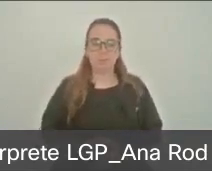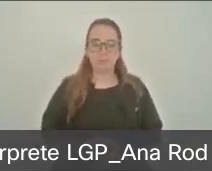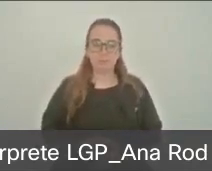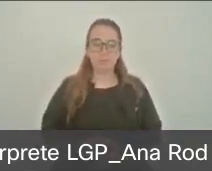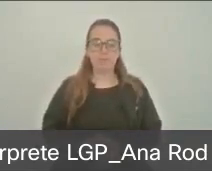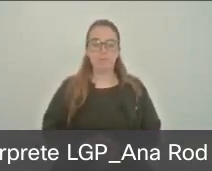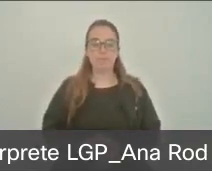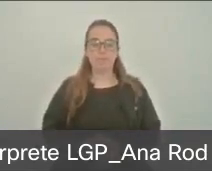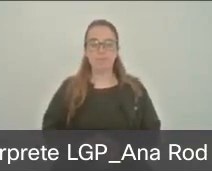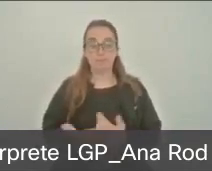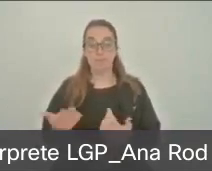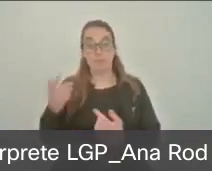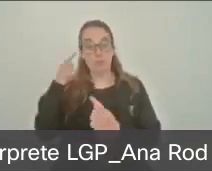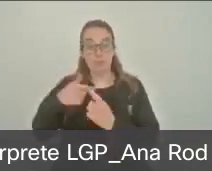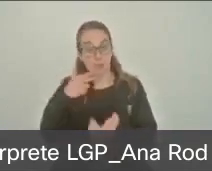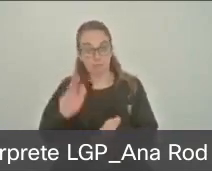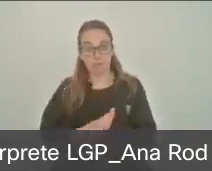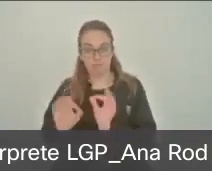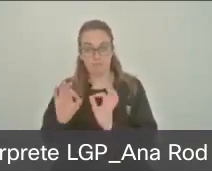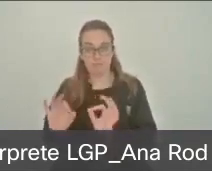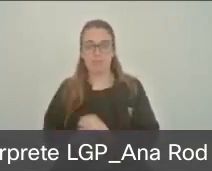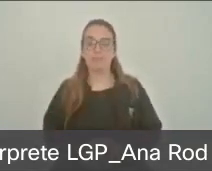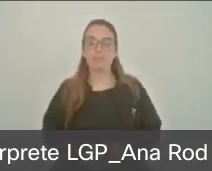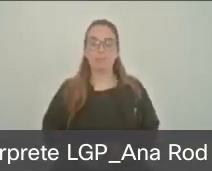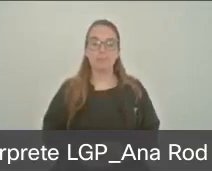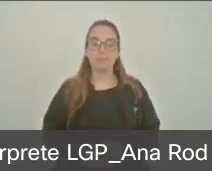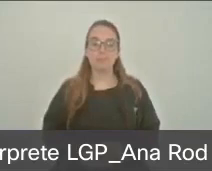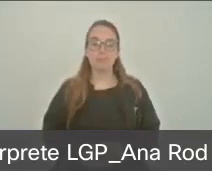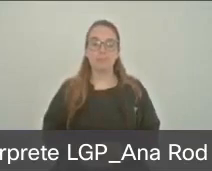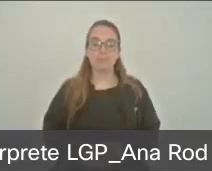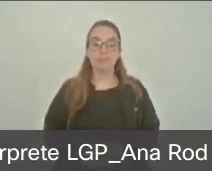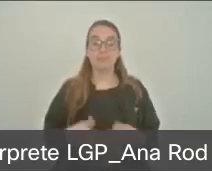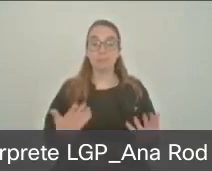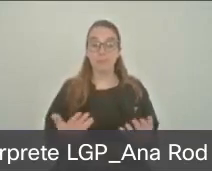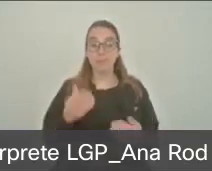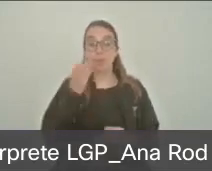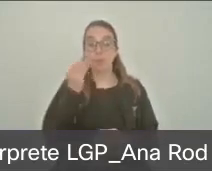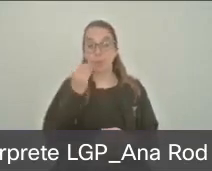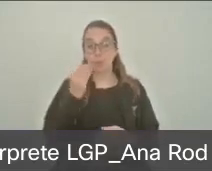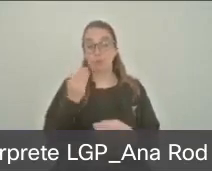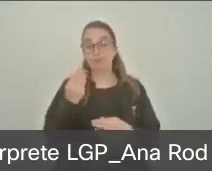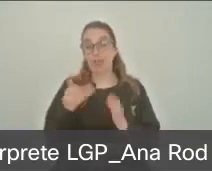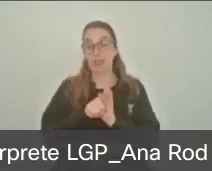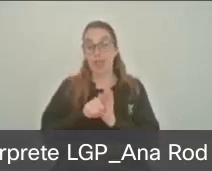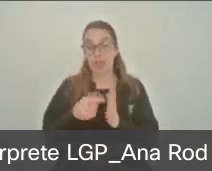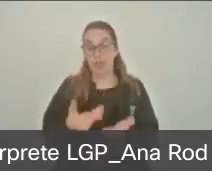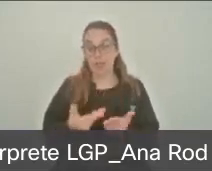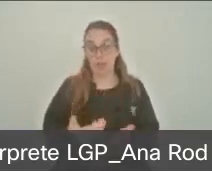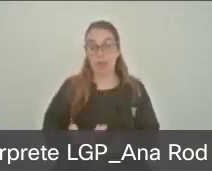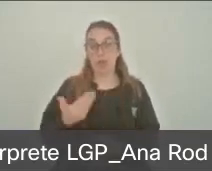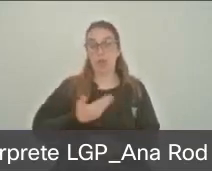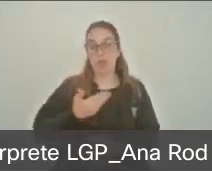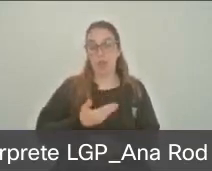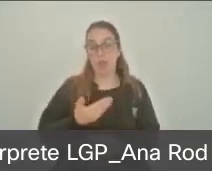direito fosse, de facto, uma realidade. Em suma, pode dizer-se que a espinha dorsal do direito ao acompanhamento